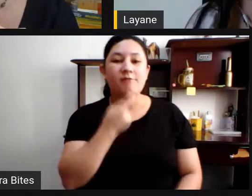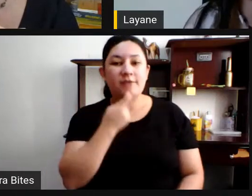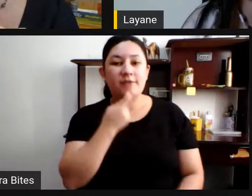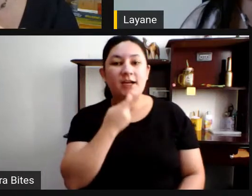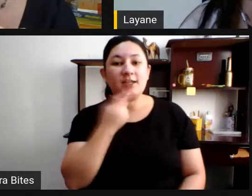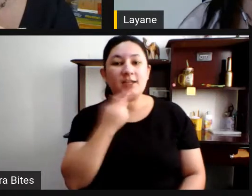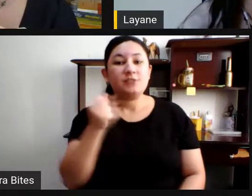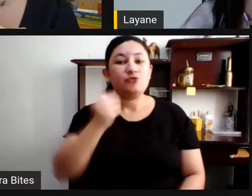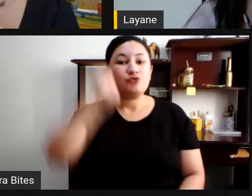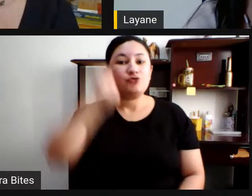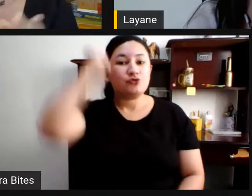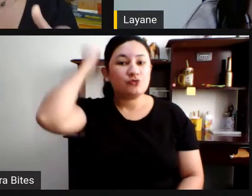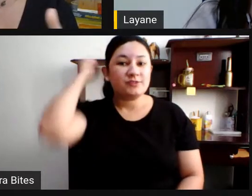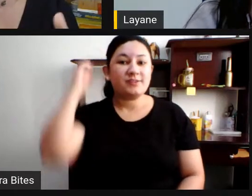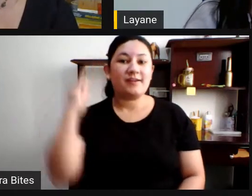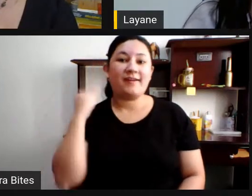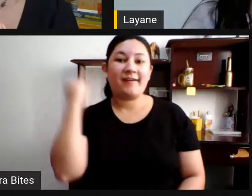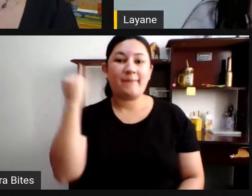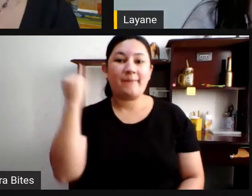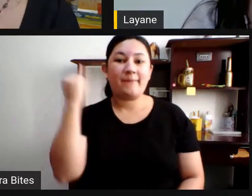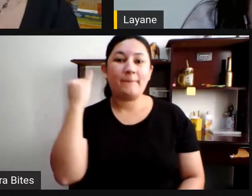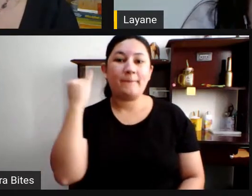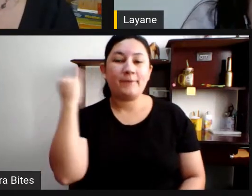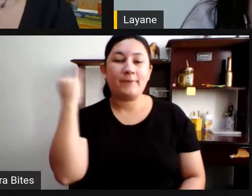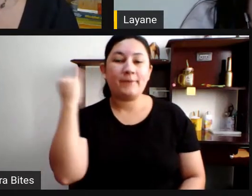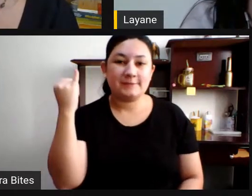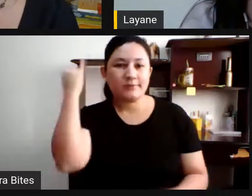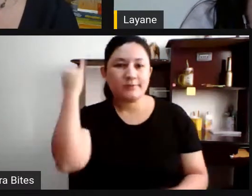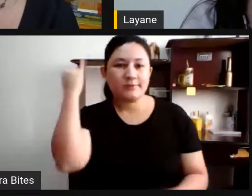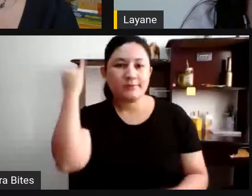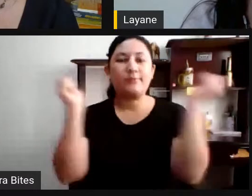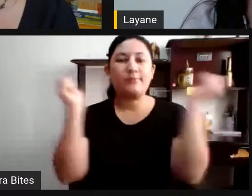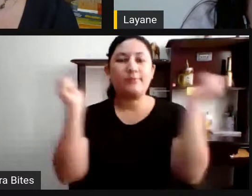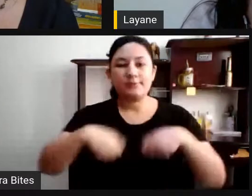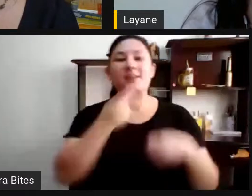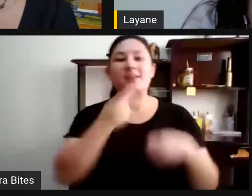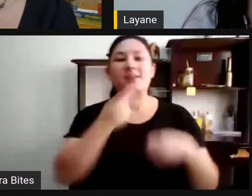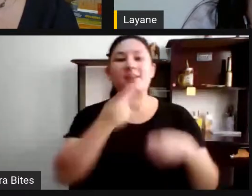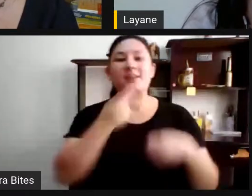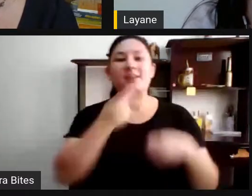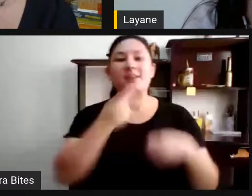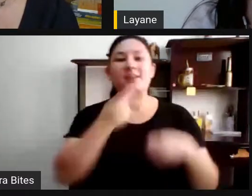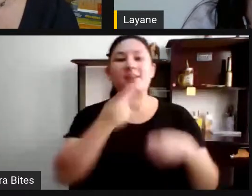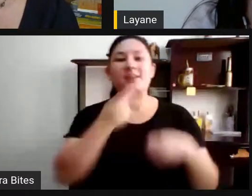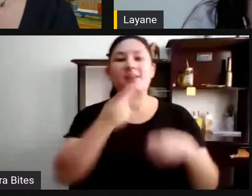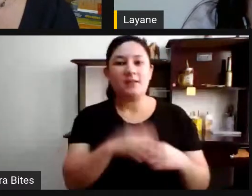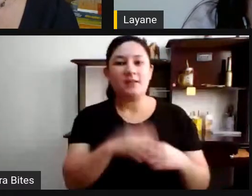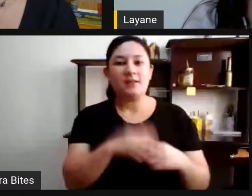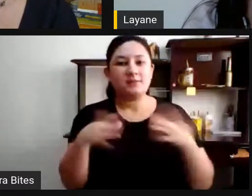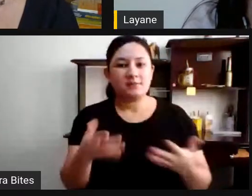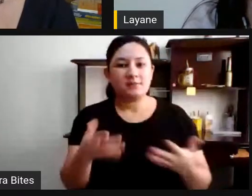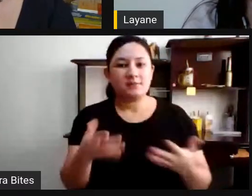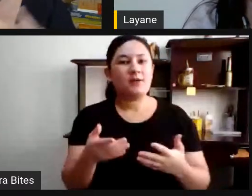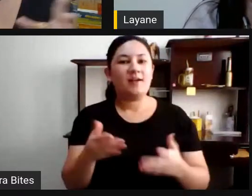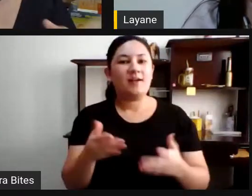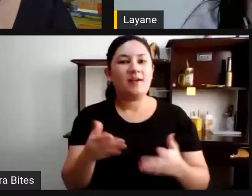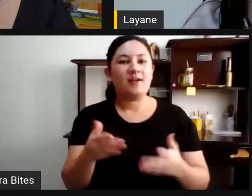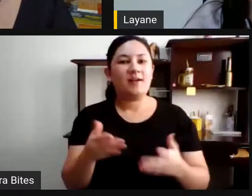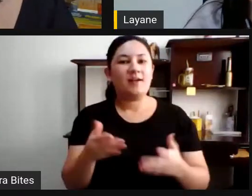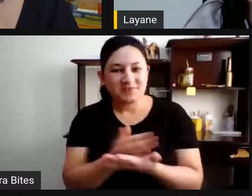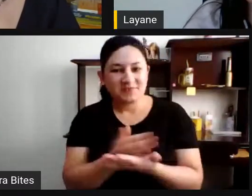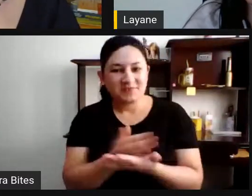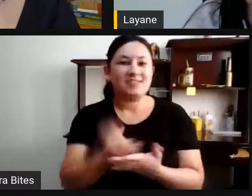partir da fala dele então nisso talvez que o Sossi seja considerado como fundador da linguística pelas